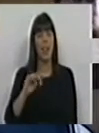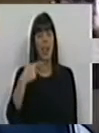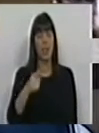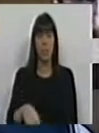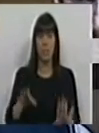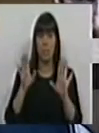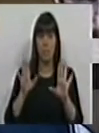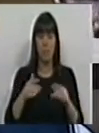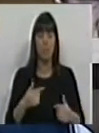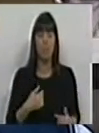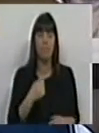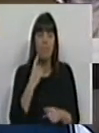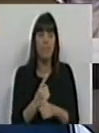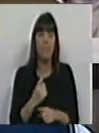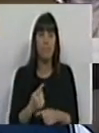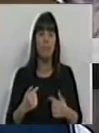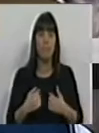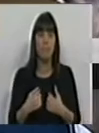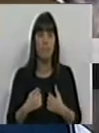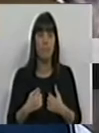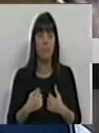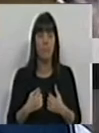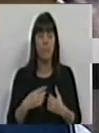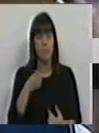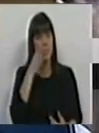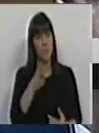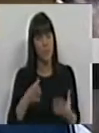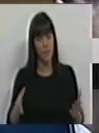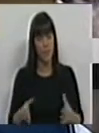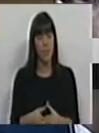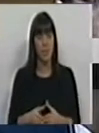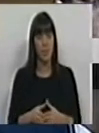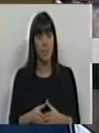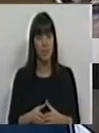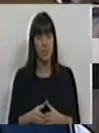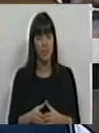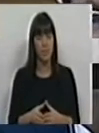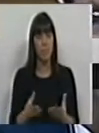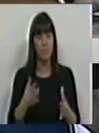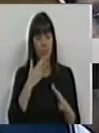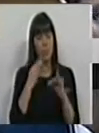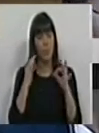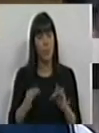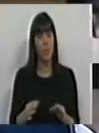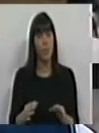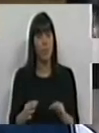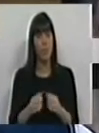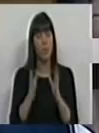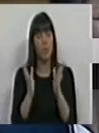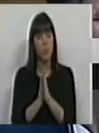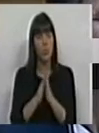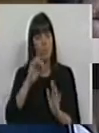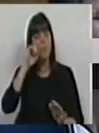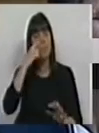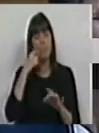De qualquer maneira, não posso deixar de referir e de confirmar todas